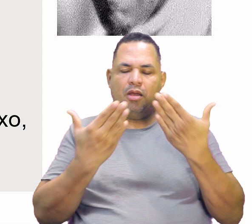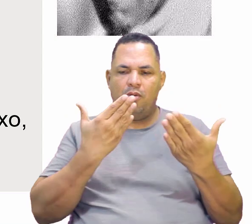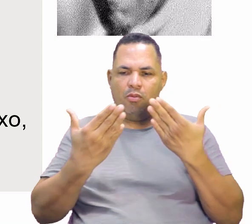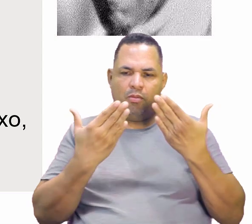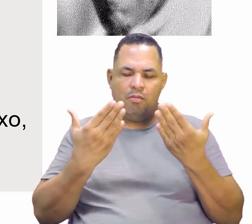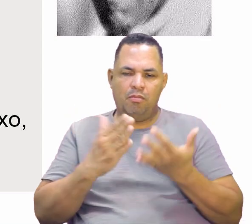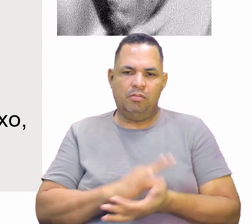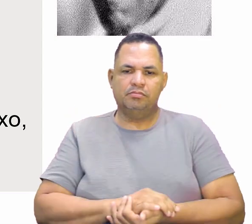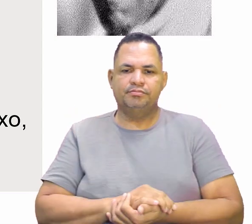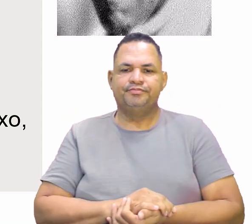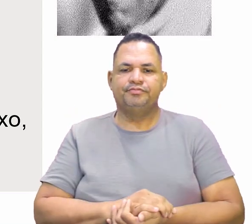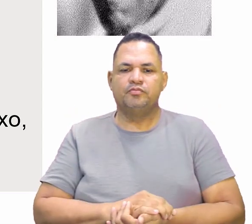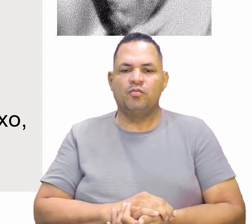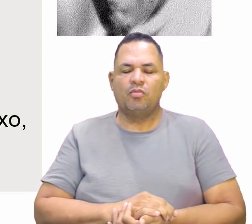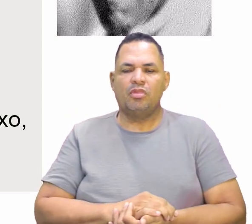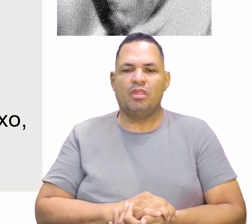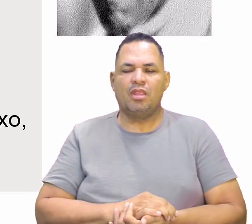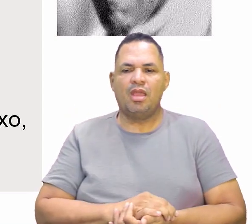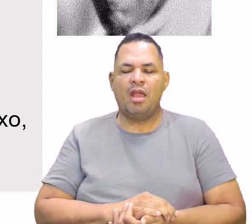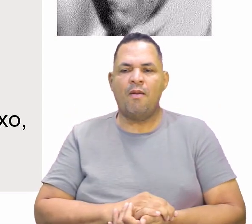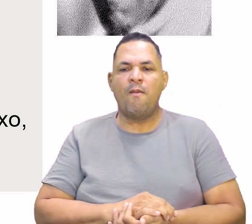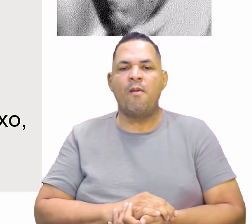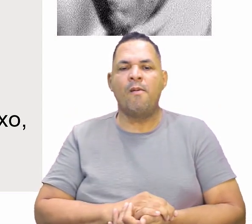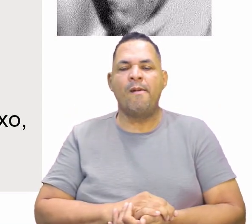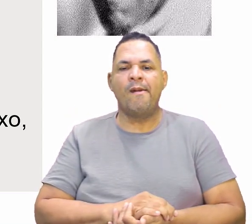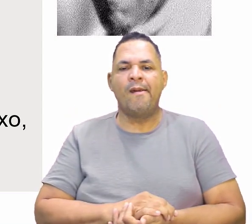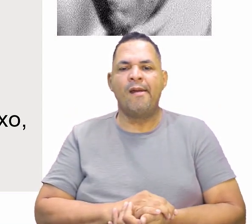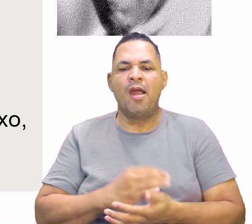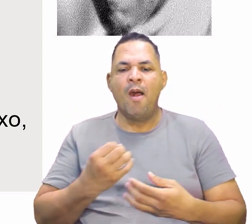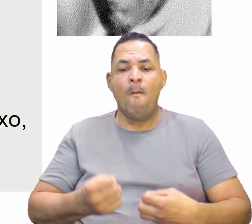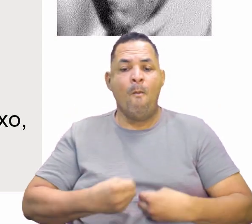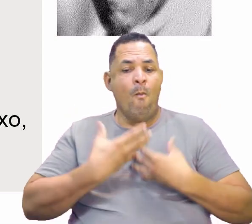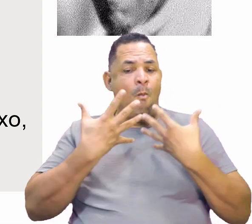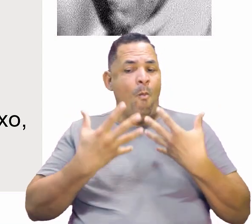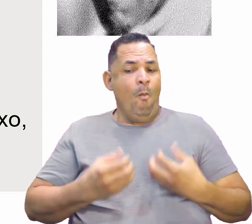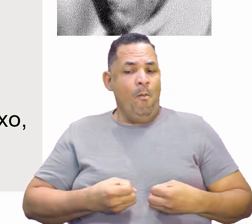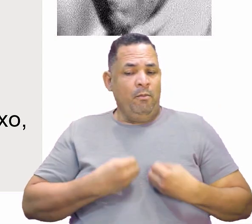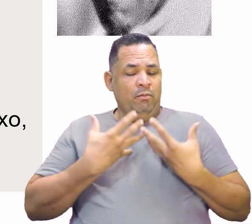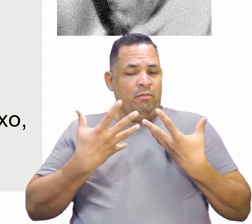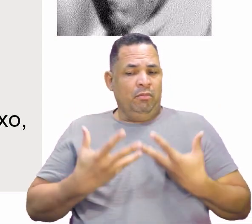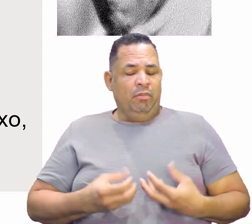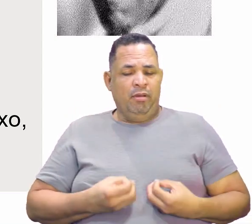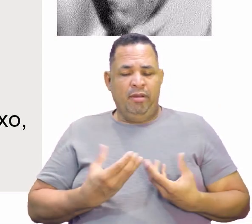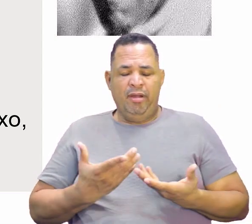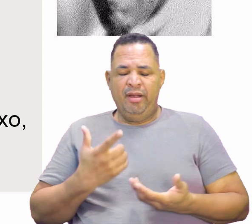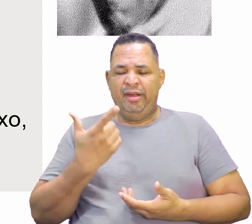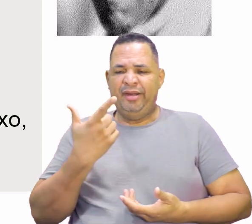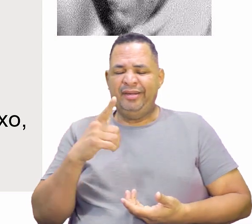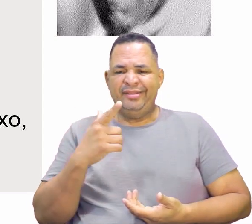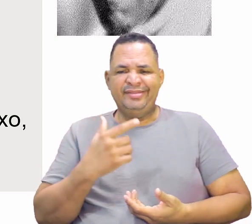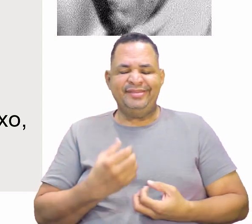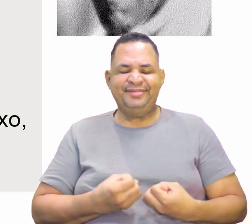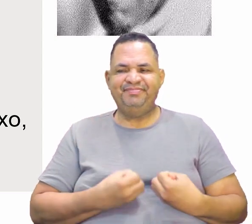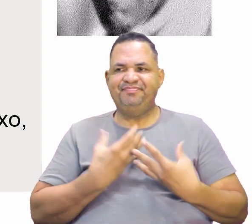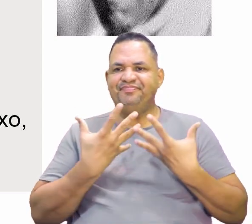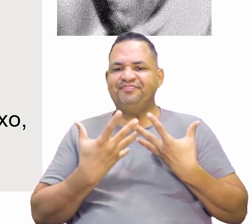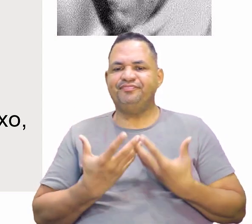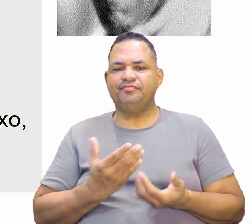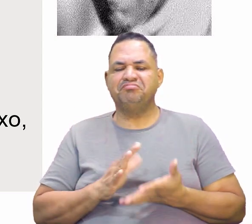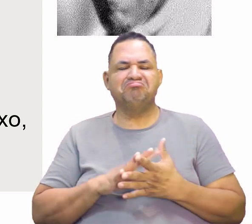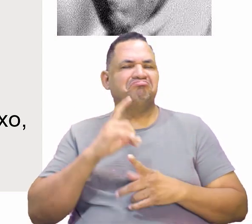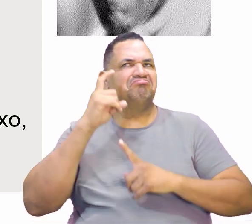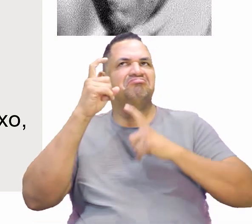comparação. E que na questão da poesia, no poema, ele não